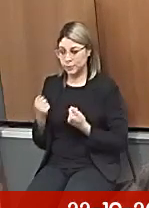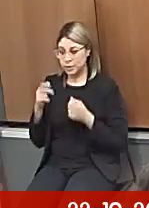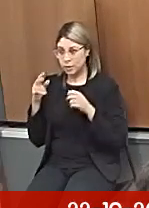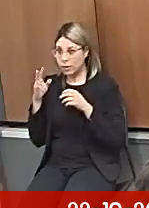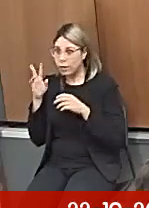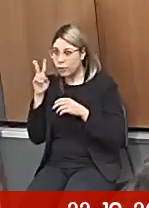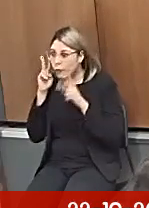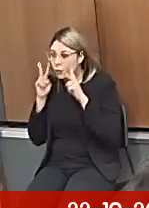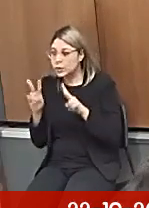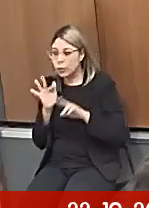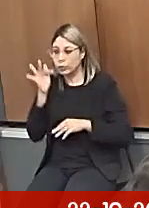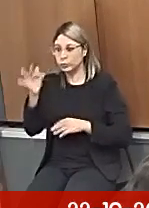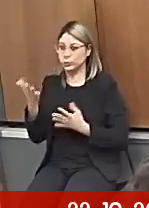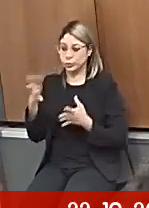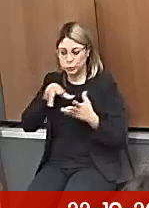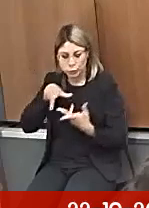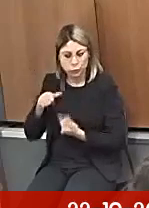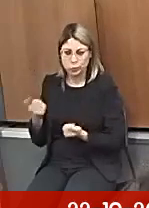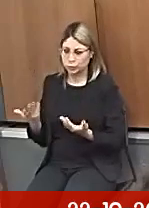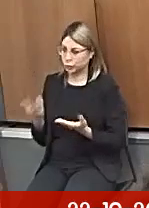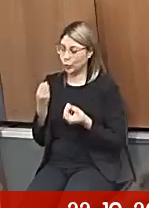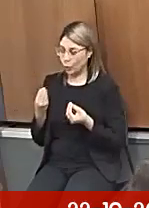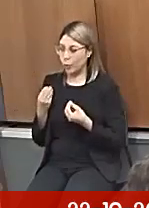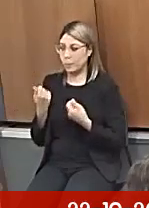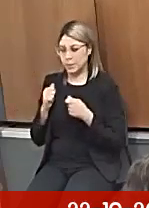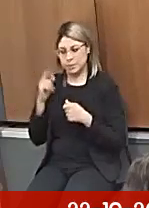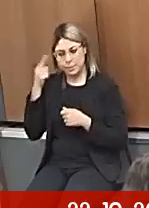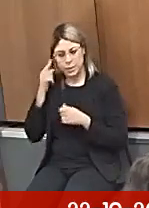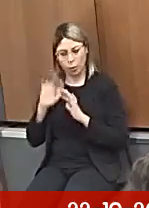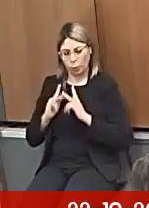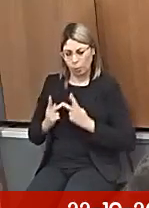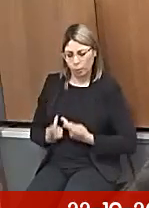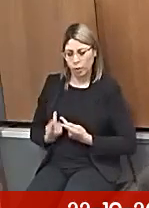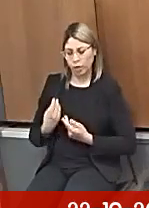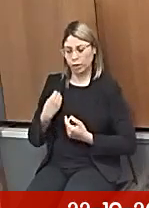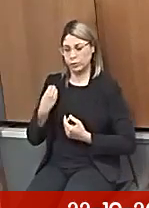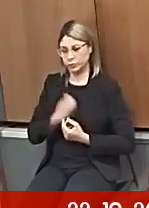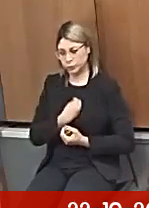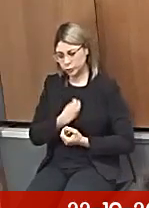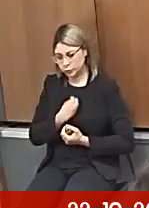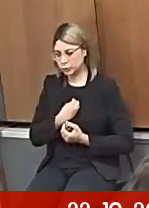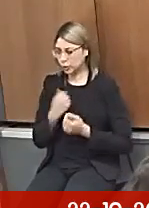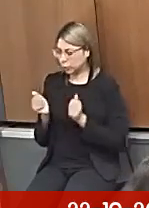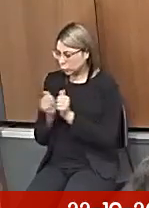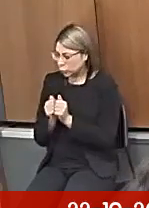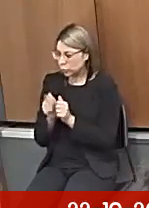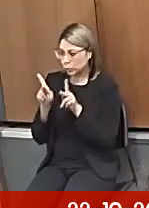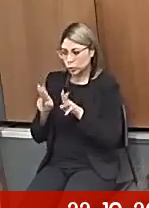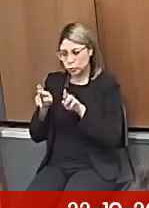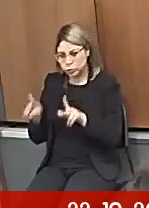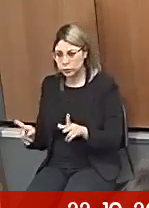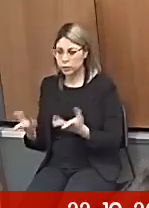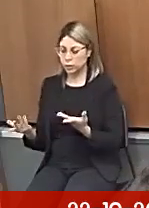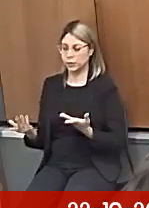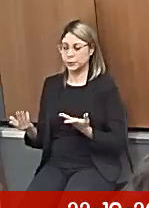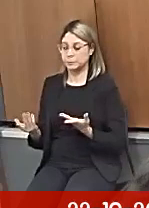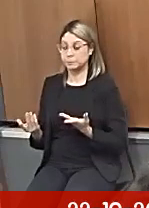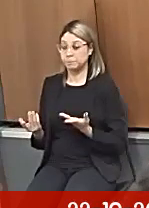de mundo. Né? Vamos ter esse olhar mais humano, vamos conviver com os diferentes, sim. E outra